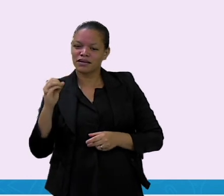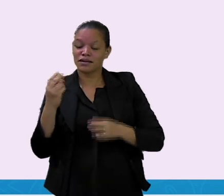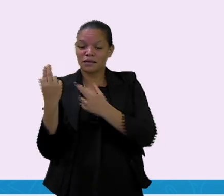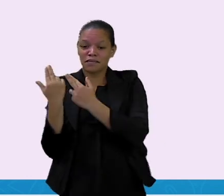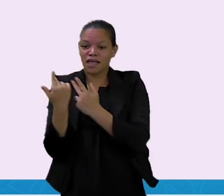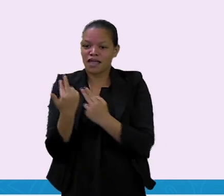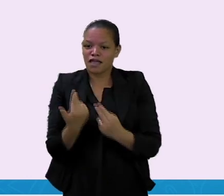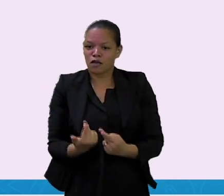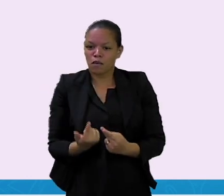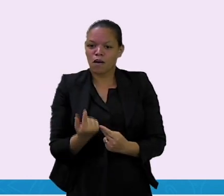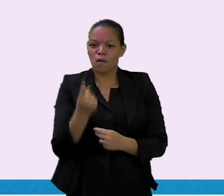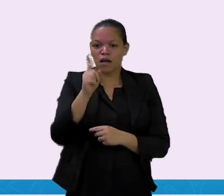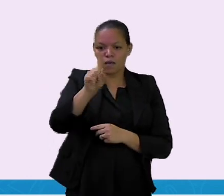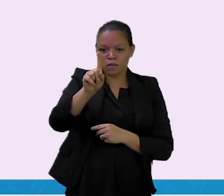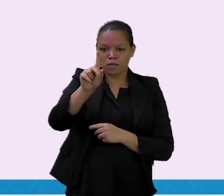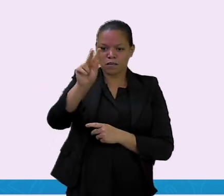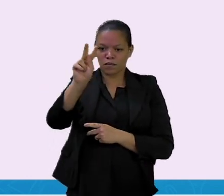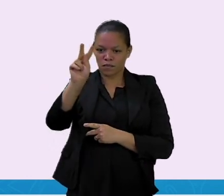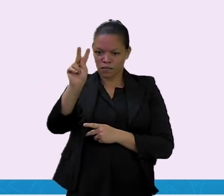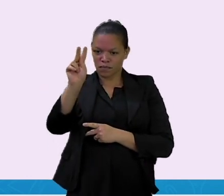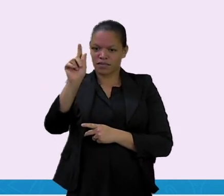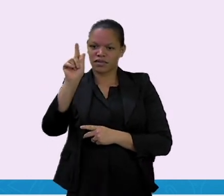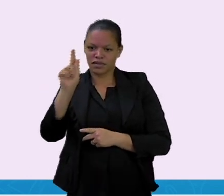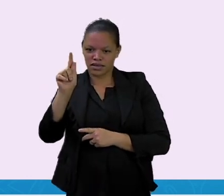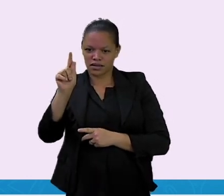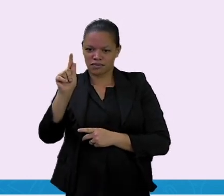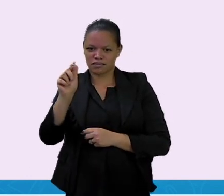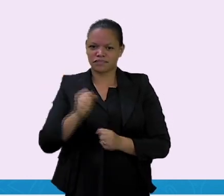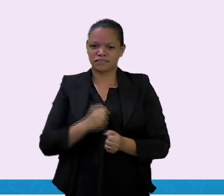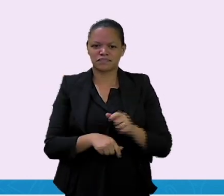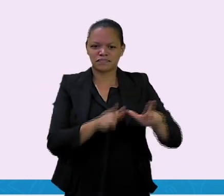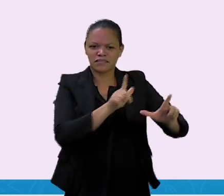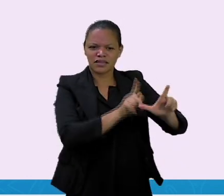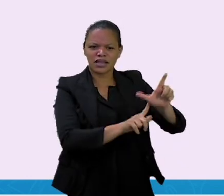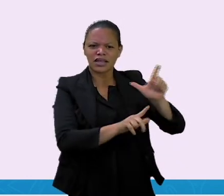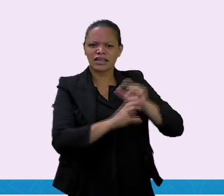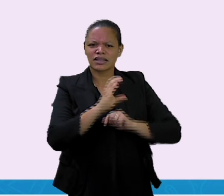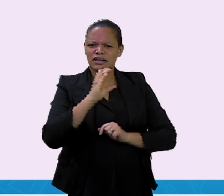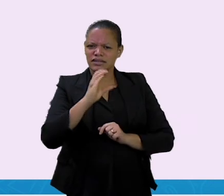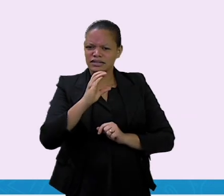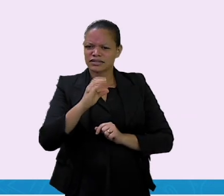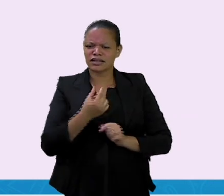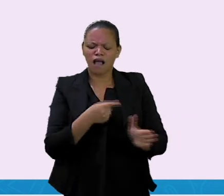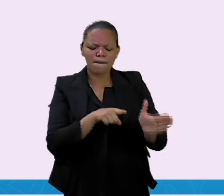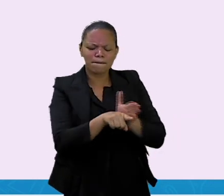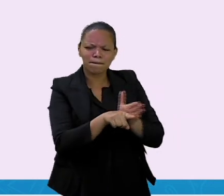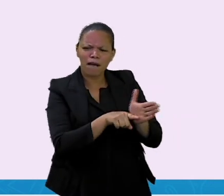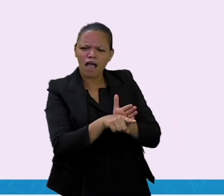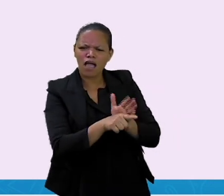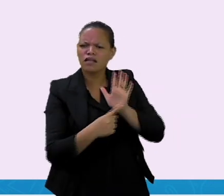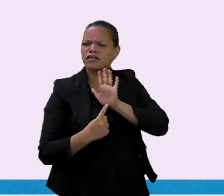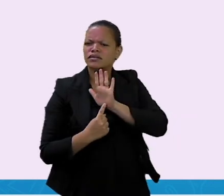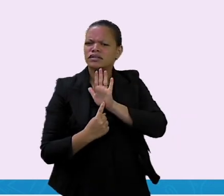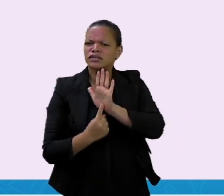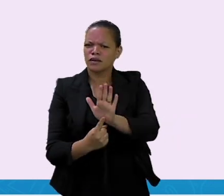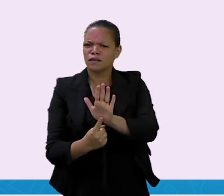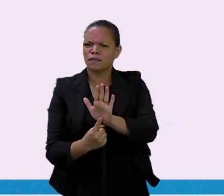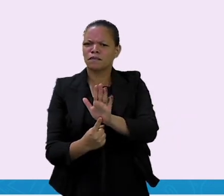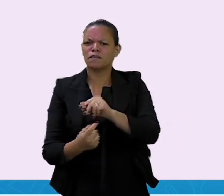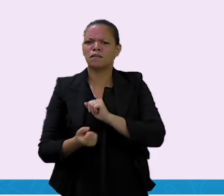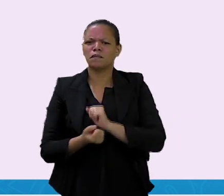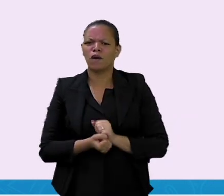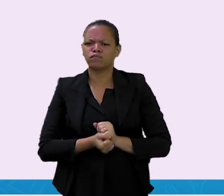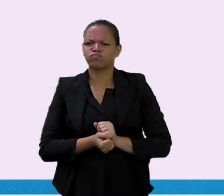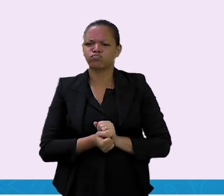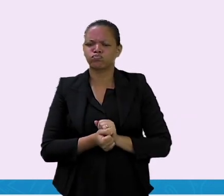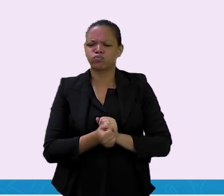quilograma. Letra C. Uma pesquisa mostra que uma árvore filtra 28